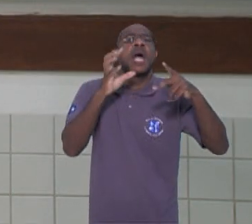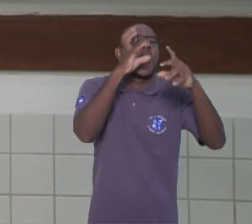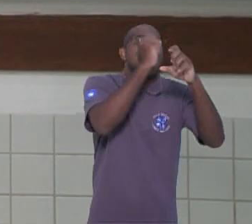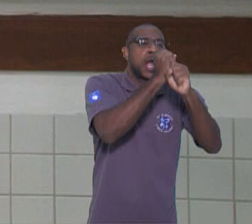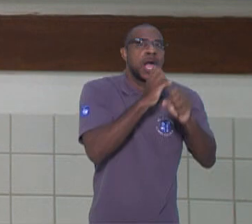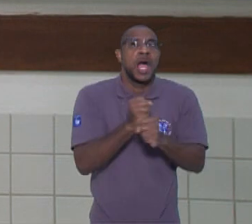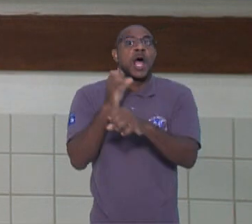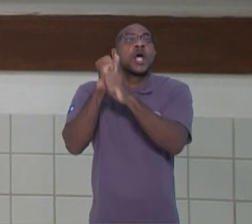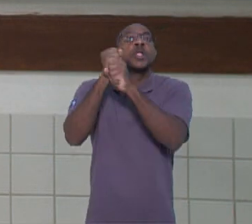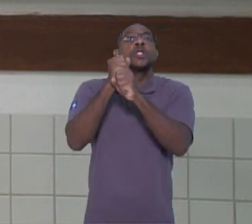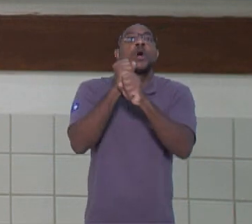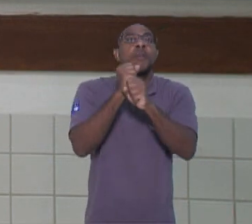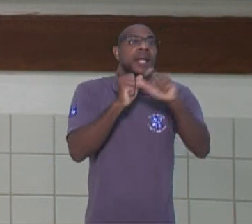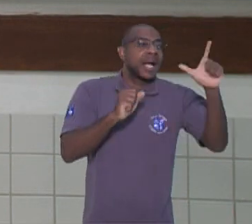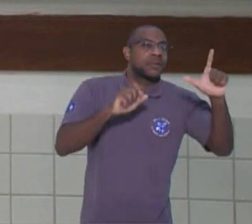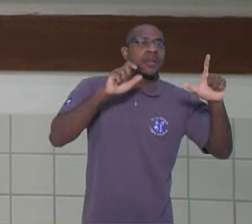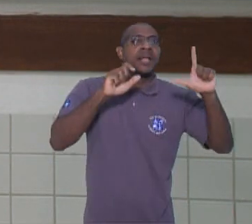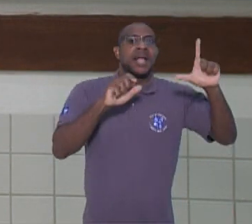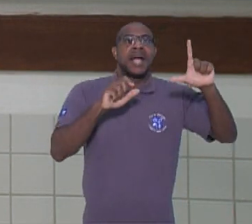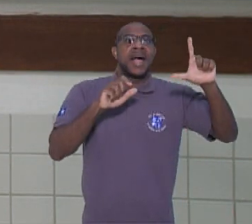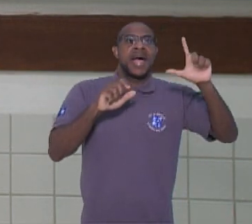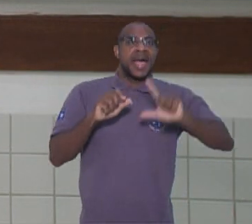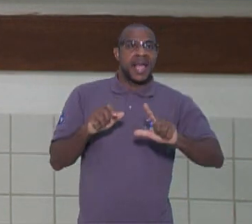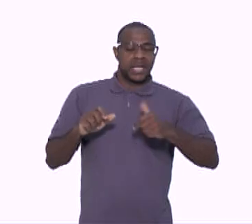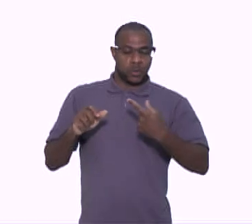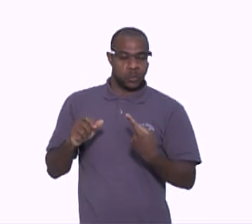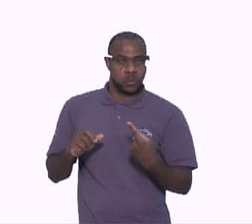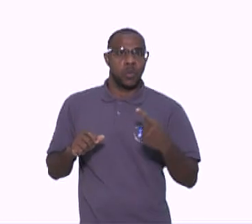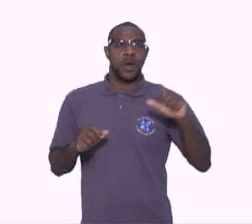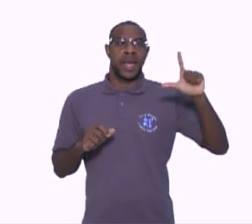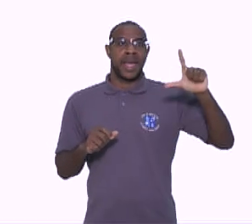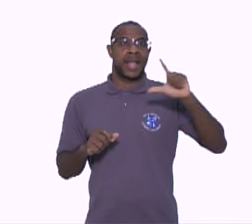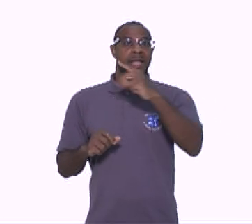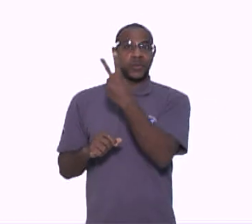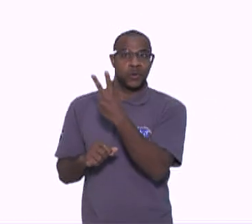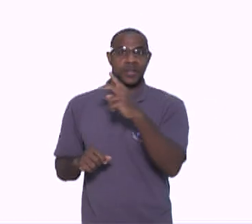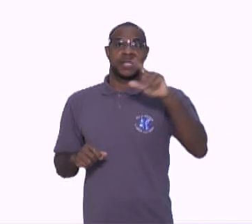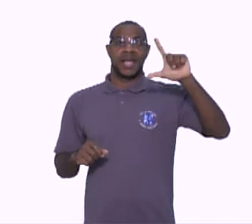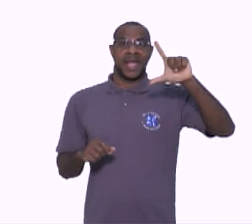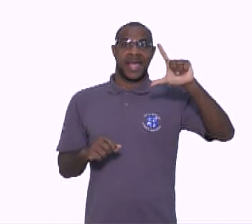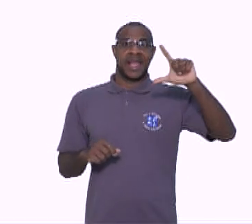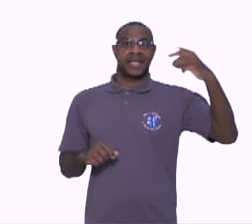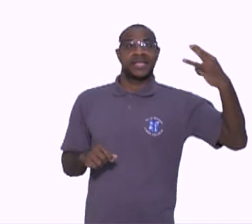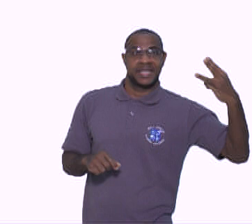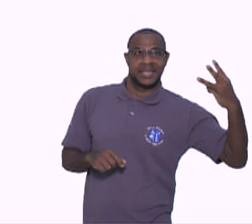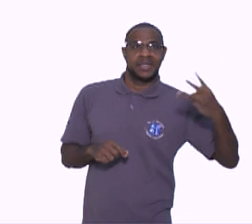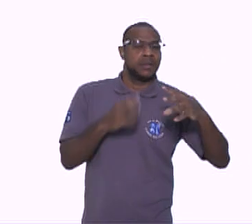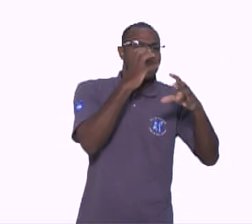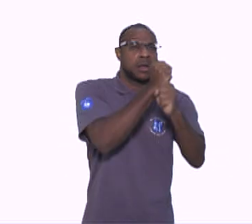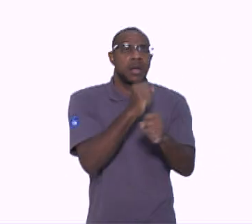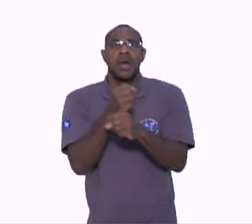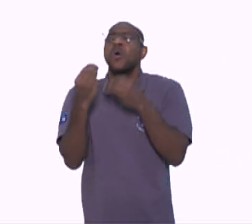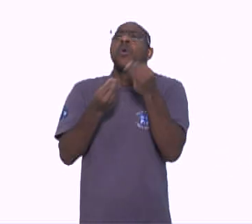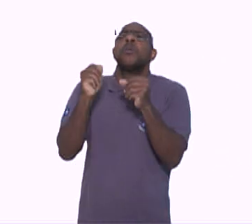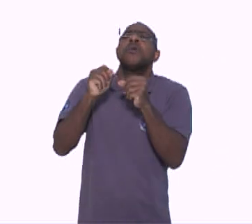Então, o que nós temos aqui? L1 mais L2 mais L3. Ok? Então, você deve fazer o que